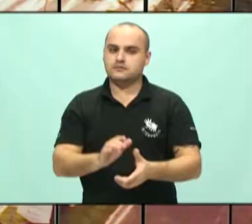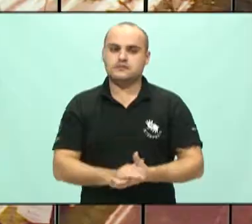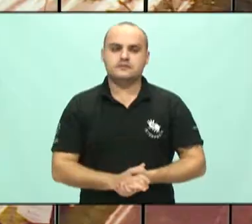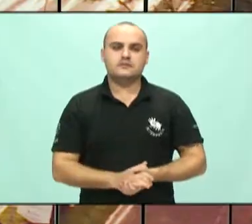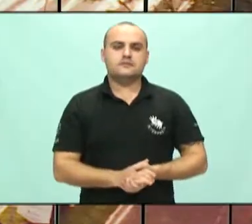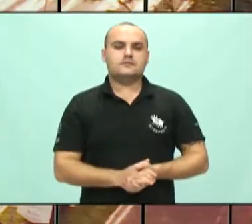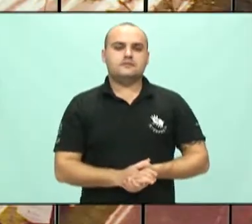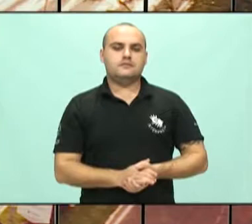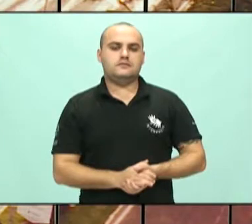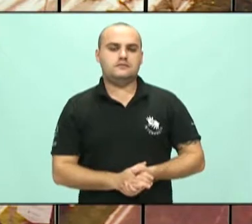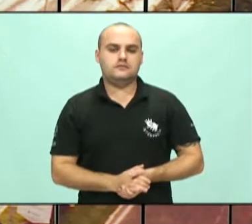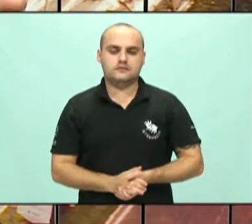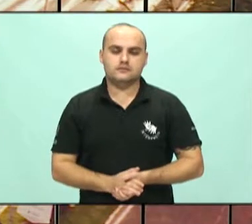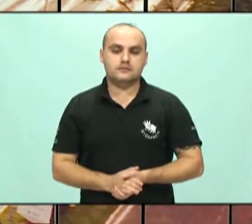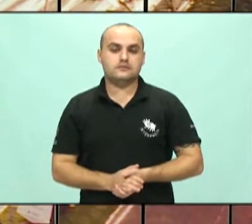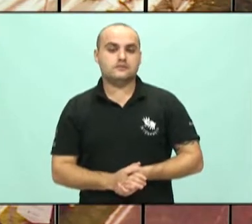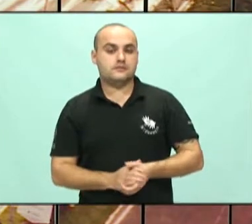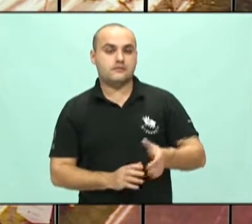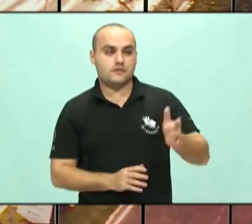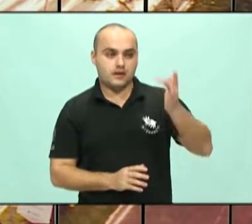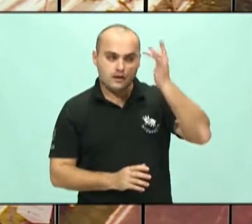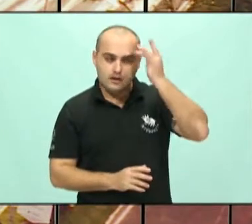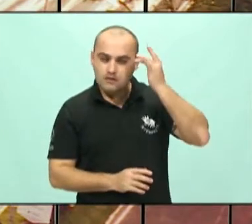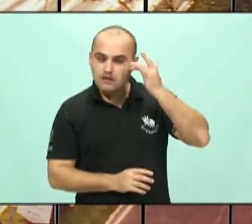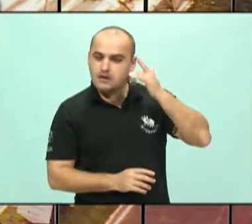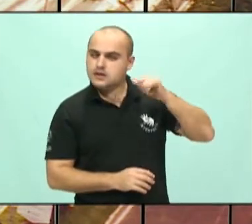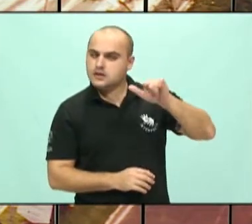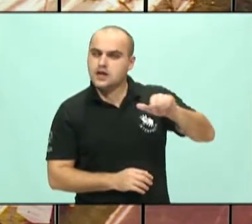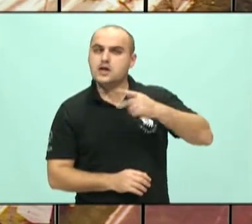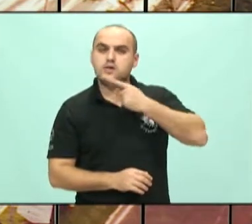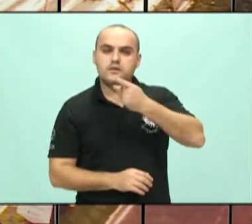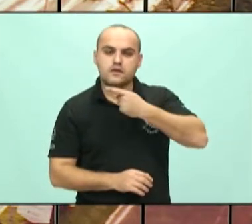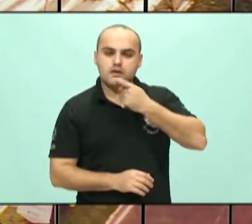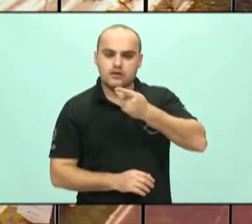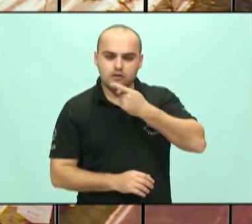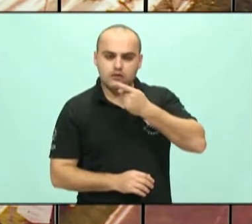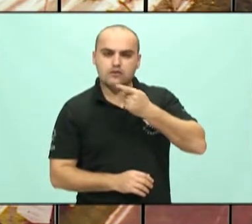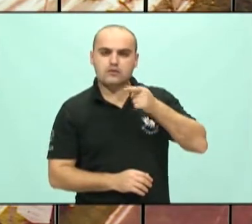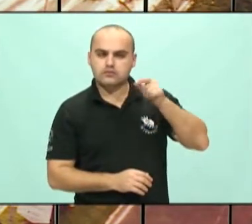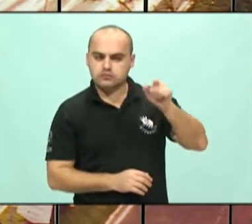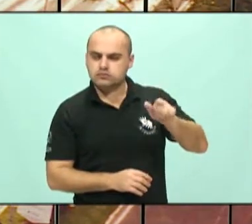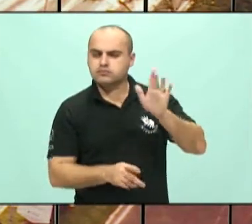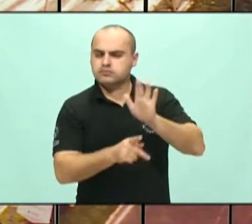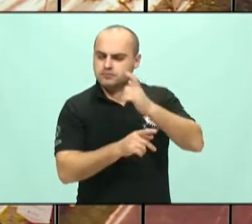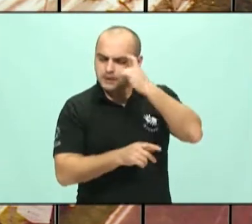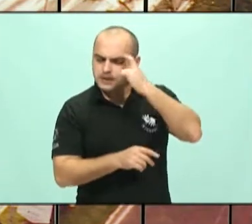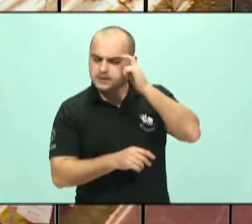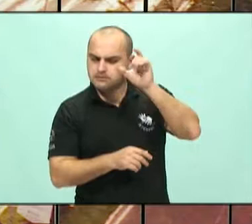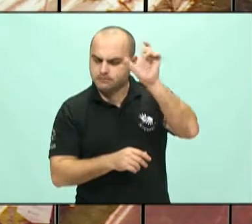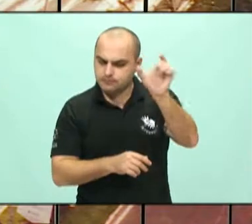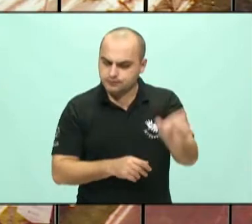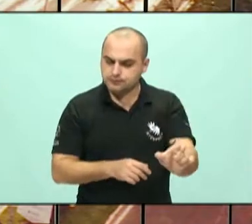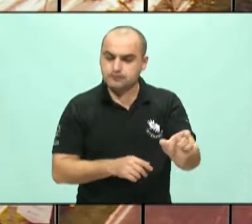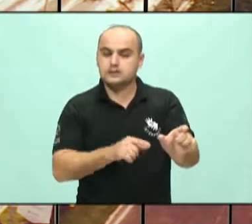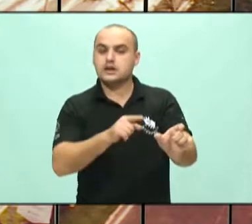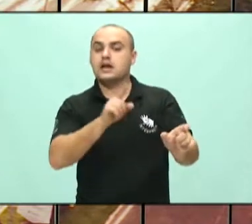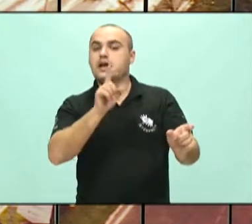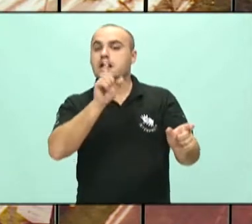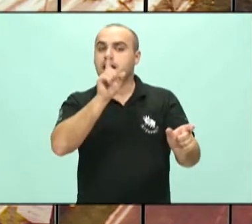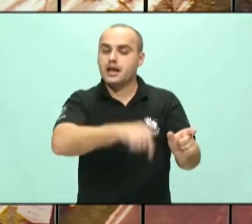acho que isso, o senhor terminou de falar e age desta forma, isto sim